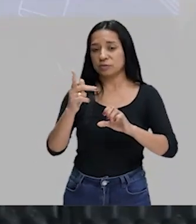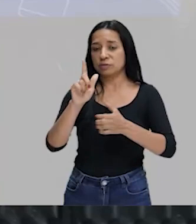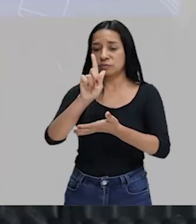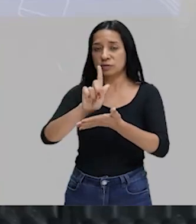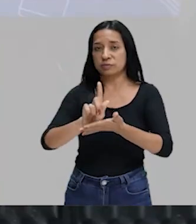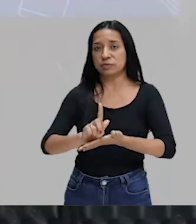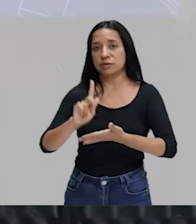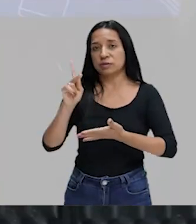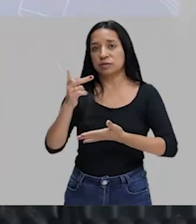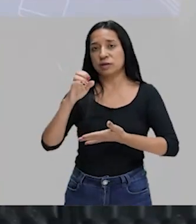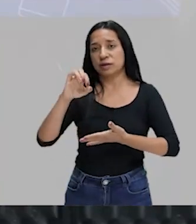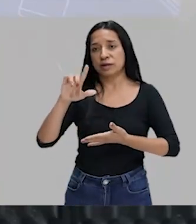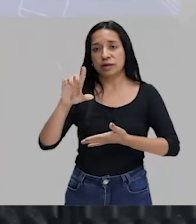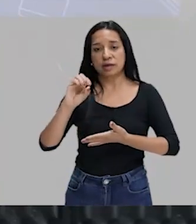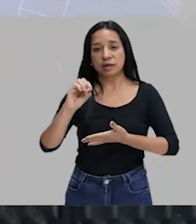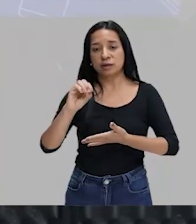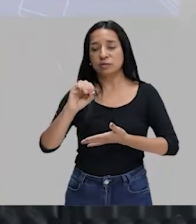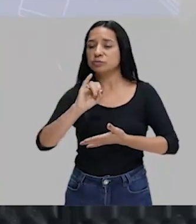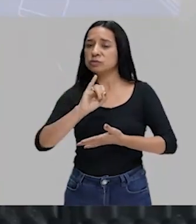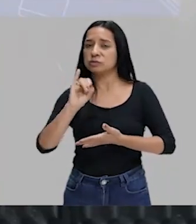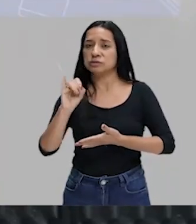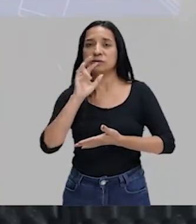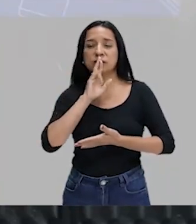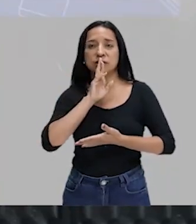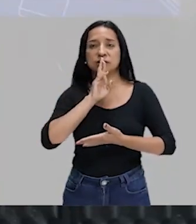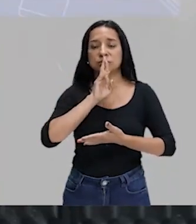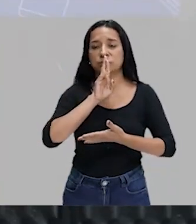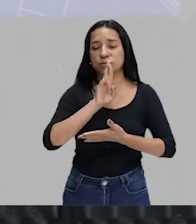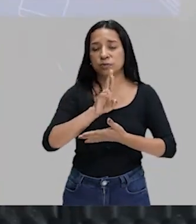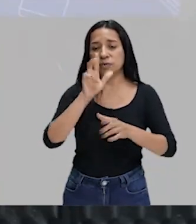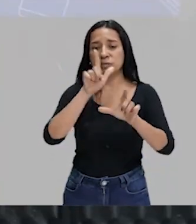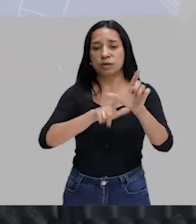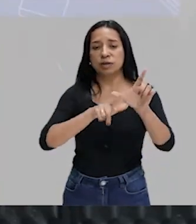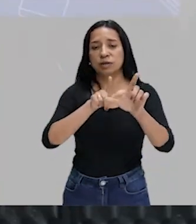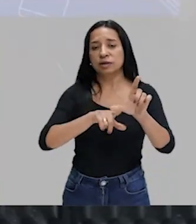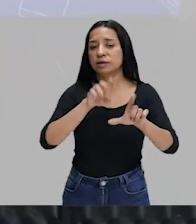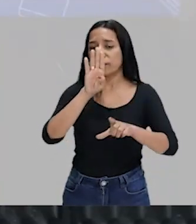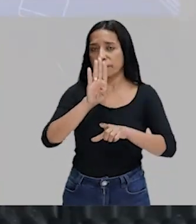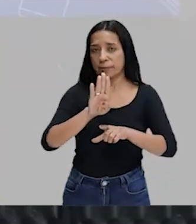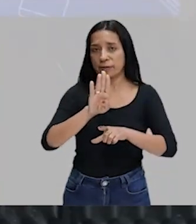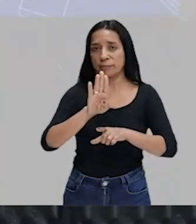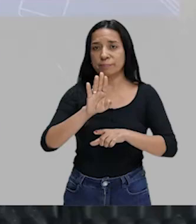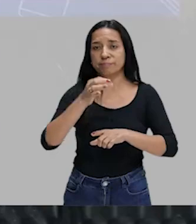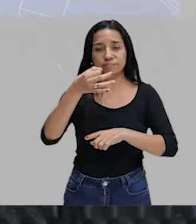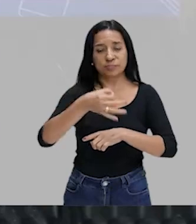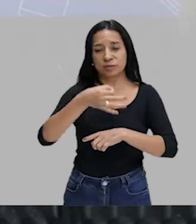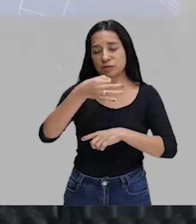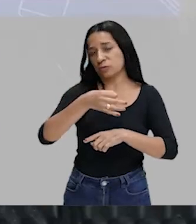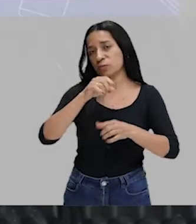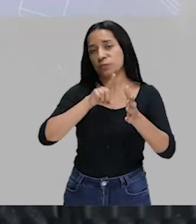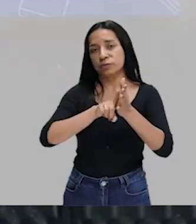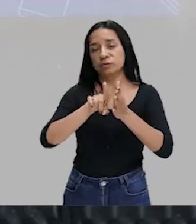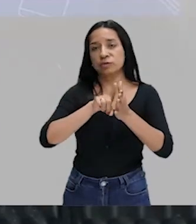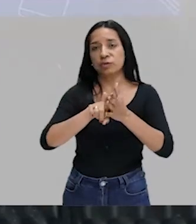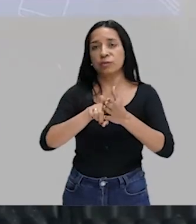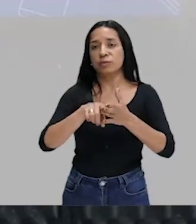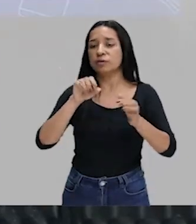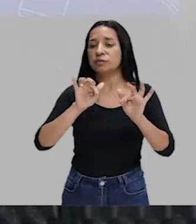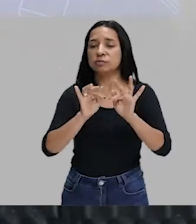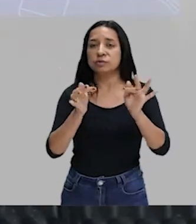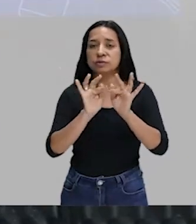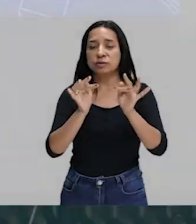já deve ter respondido. Se você respondeu, né, a letra B, você acertou a questão. Veja como é